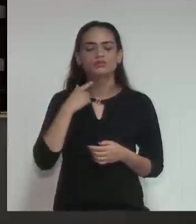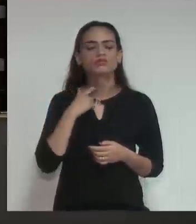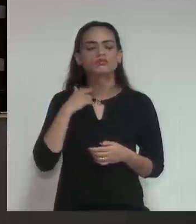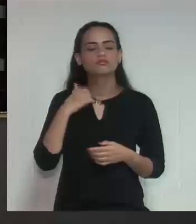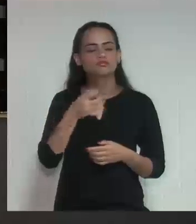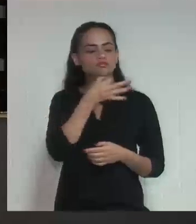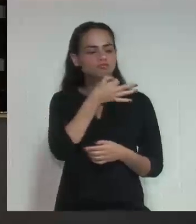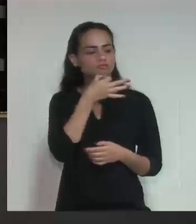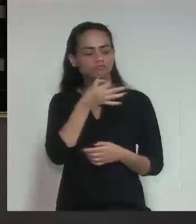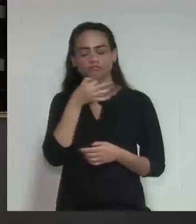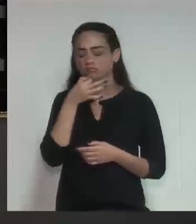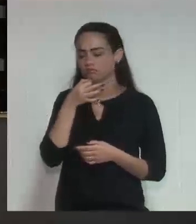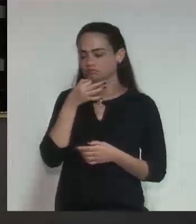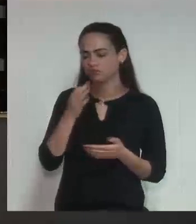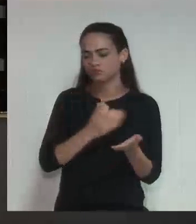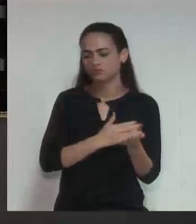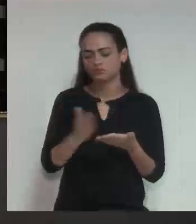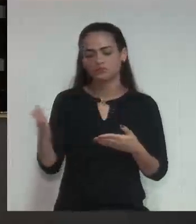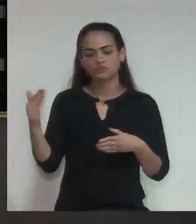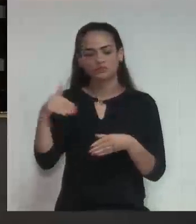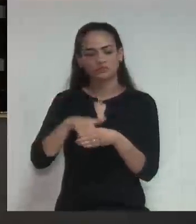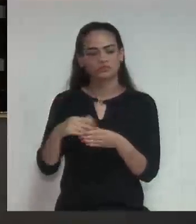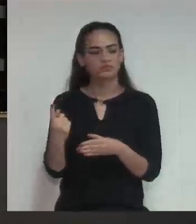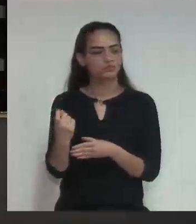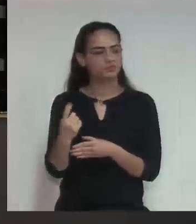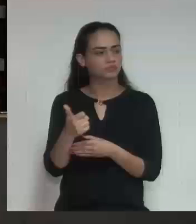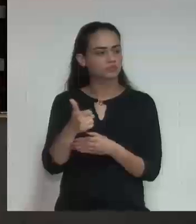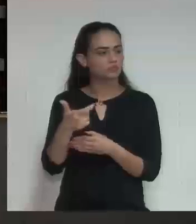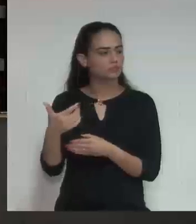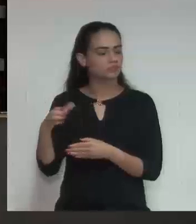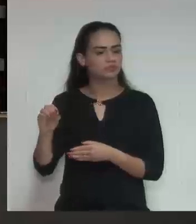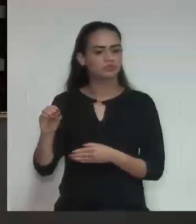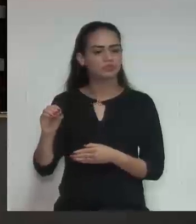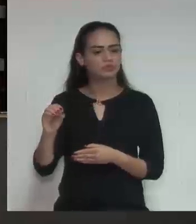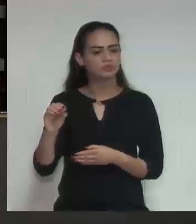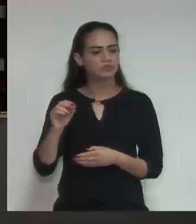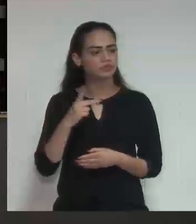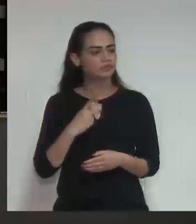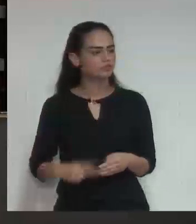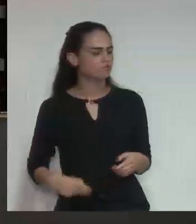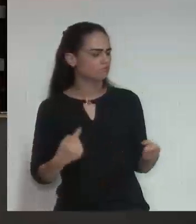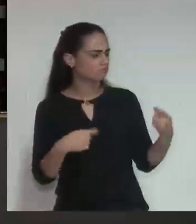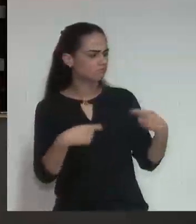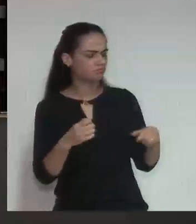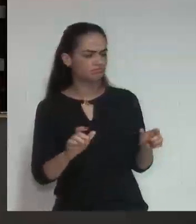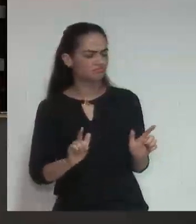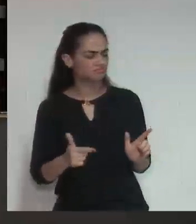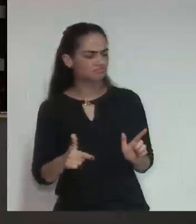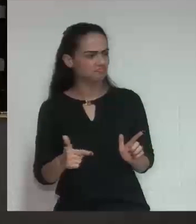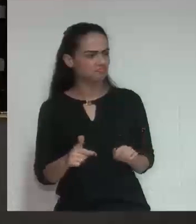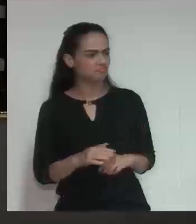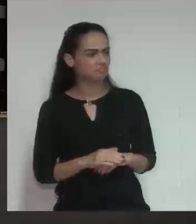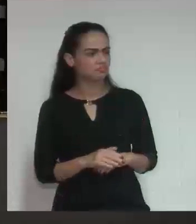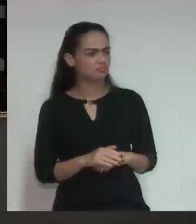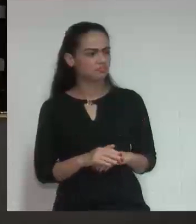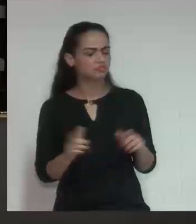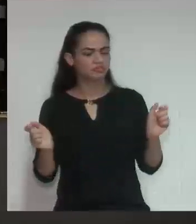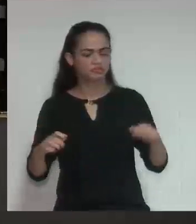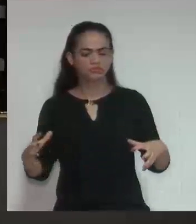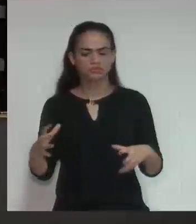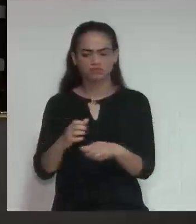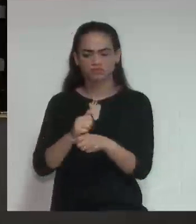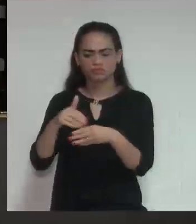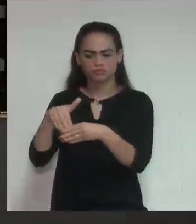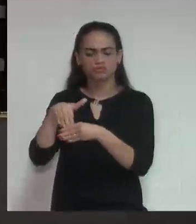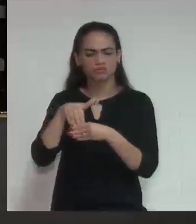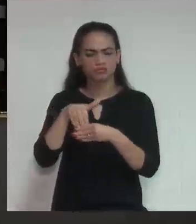Está em votação única a moção número 210 de 2012. Questão de ordem, senhor presidente. Como ninguém discutiu, acho que possam serem votadas englobadamente. Está